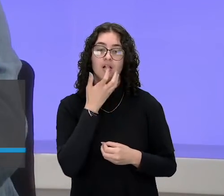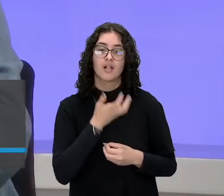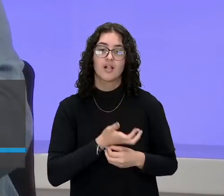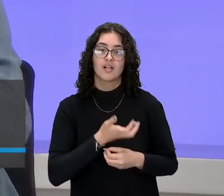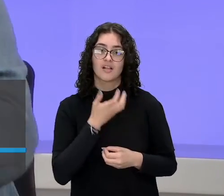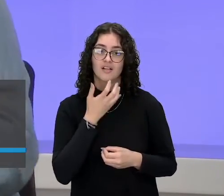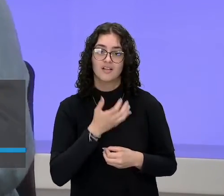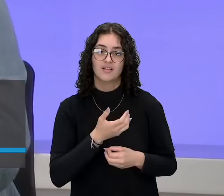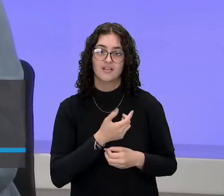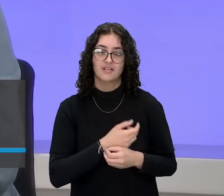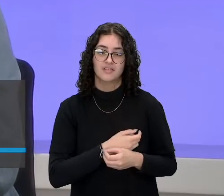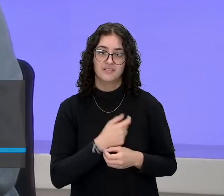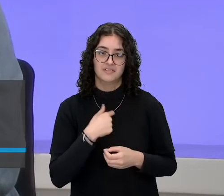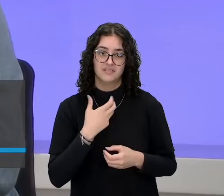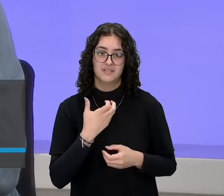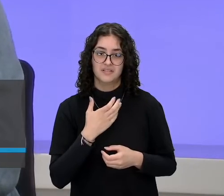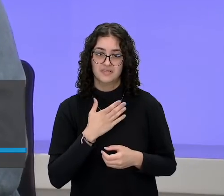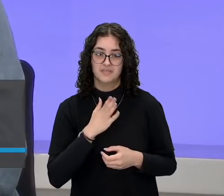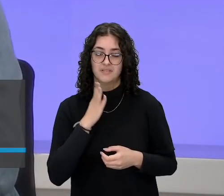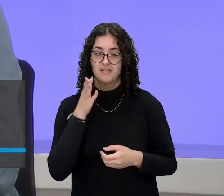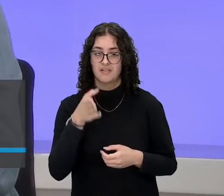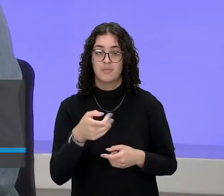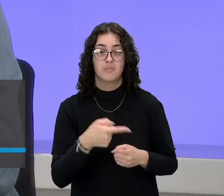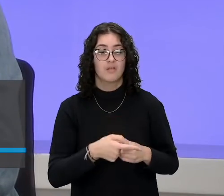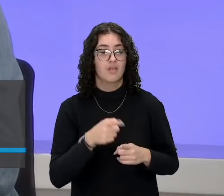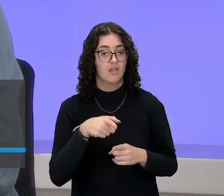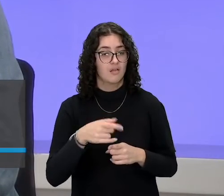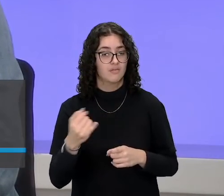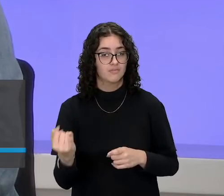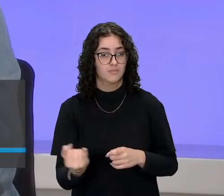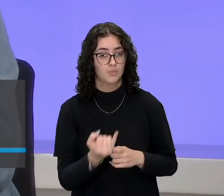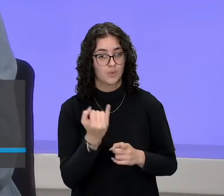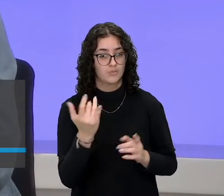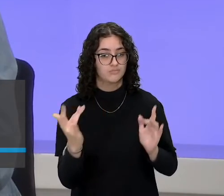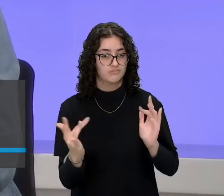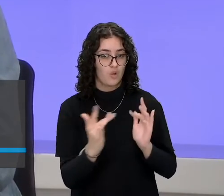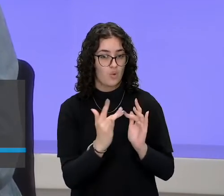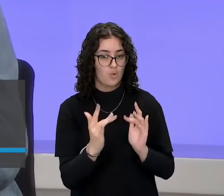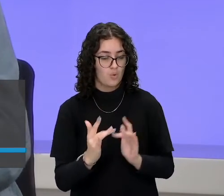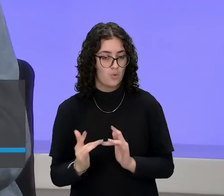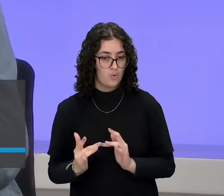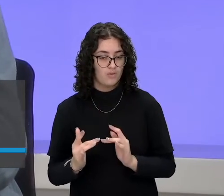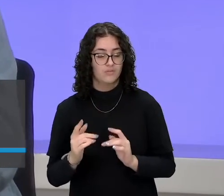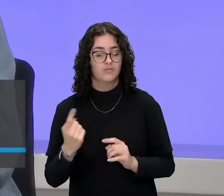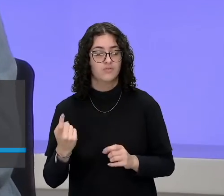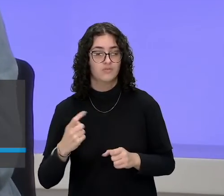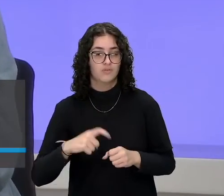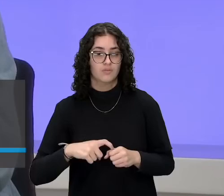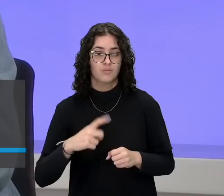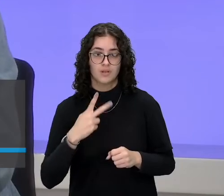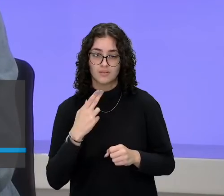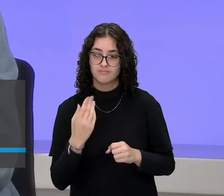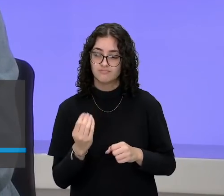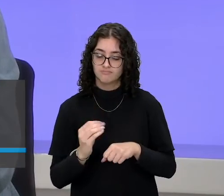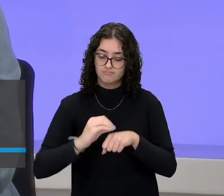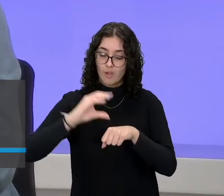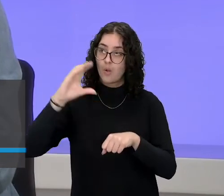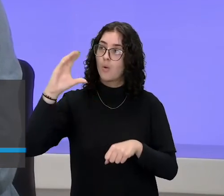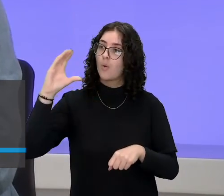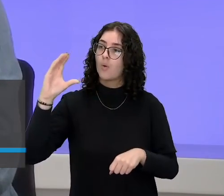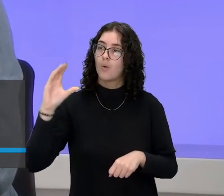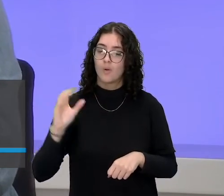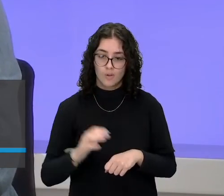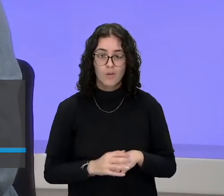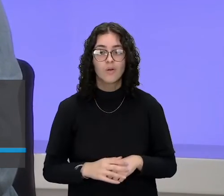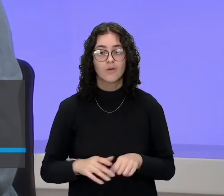final de semana, para passar. Porque é muito importante a gente conhecer e a gente volta mais rico de conhecimento e